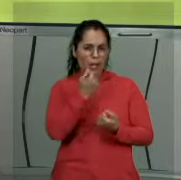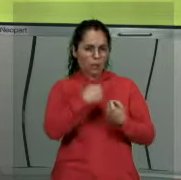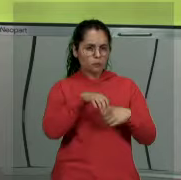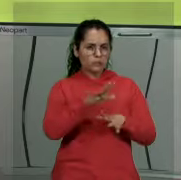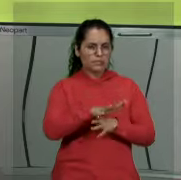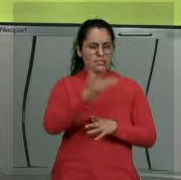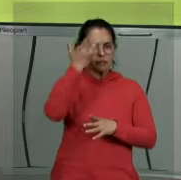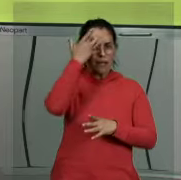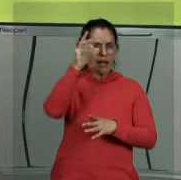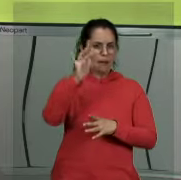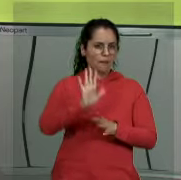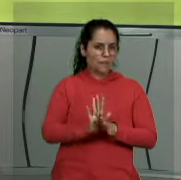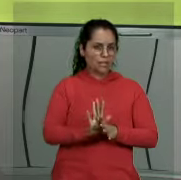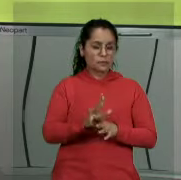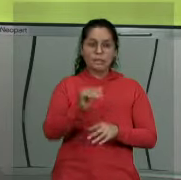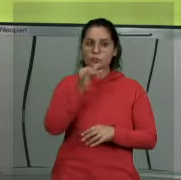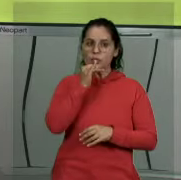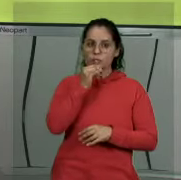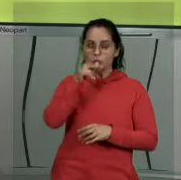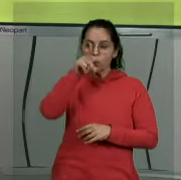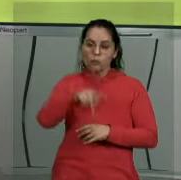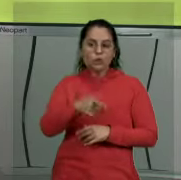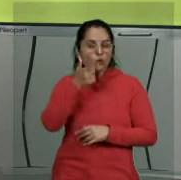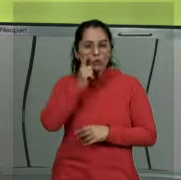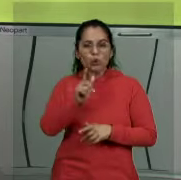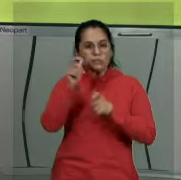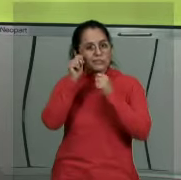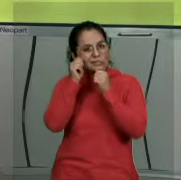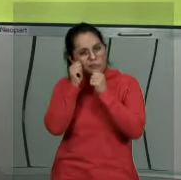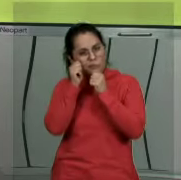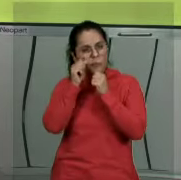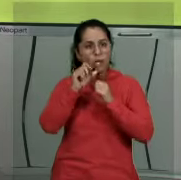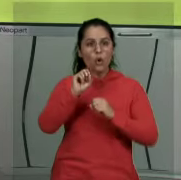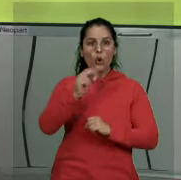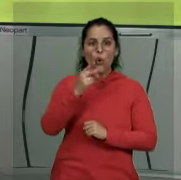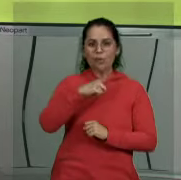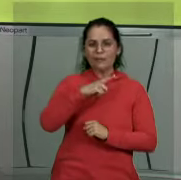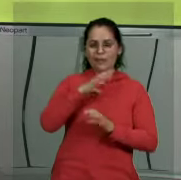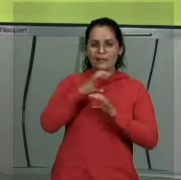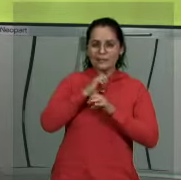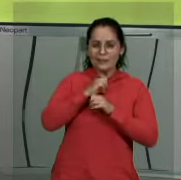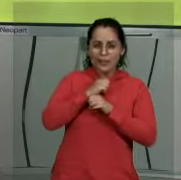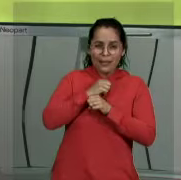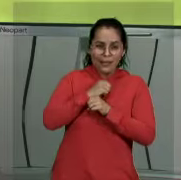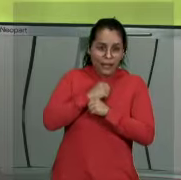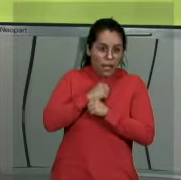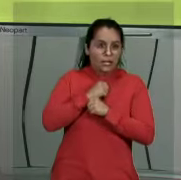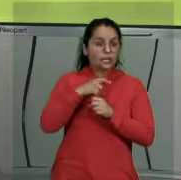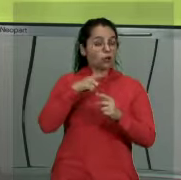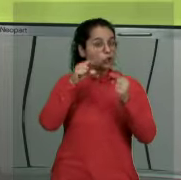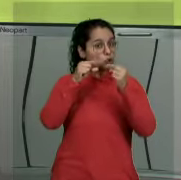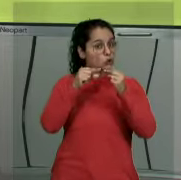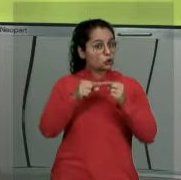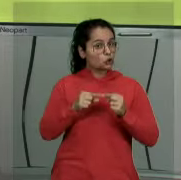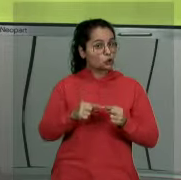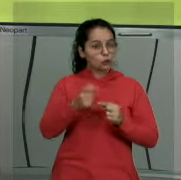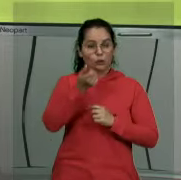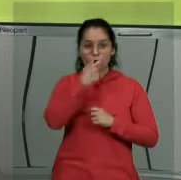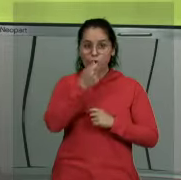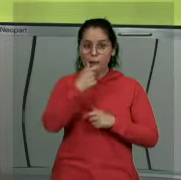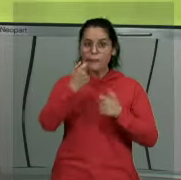medicação para a pessoa que tem insônia, uma medicação antidepressiva, alguns tipos de